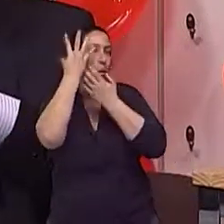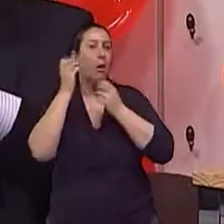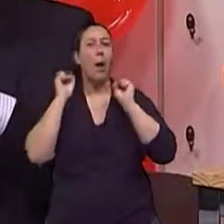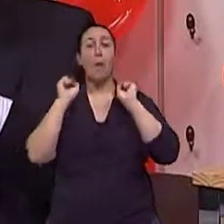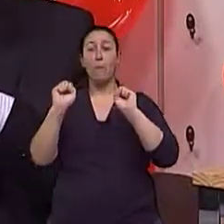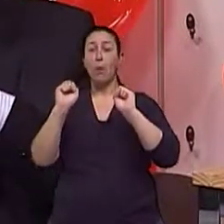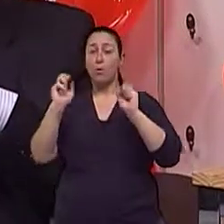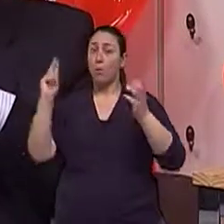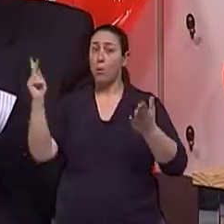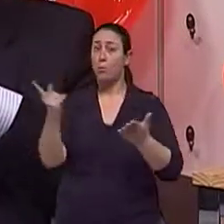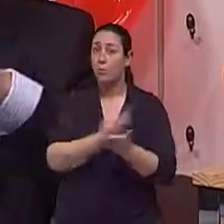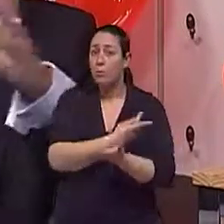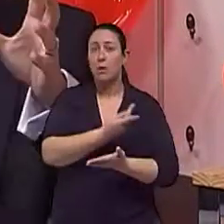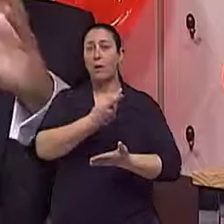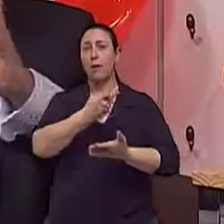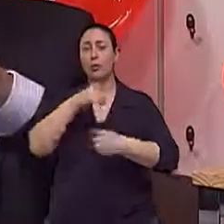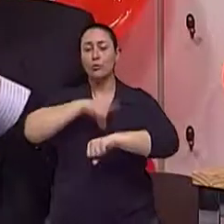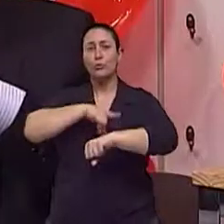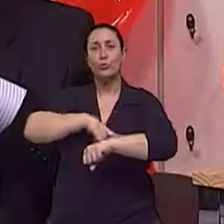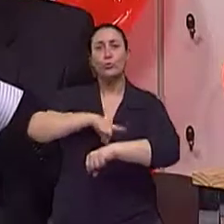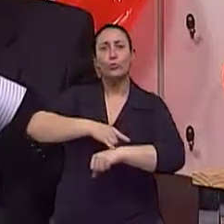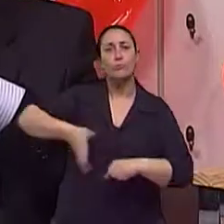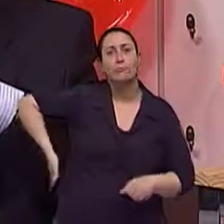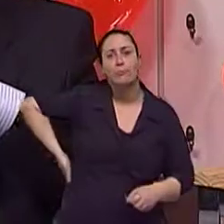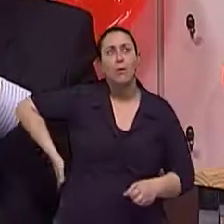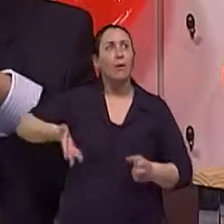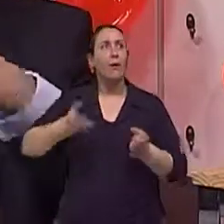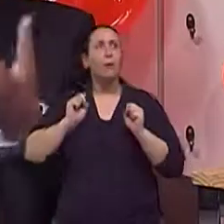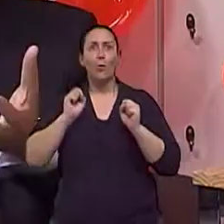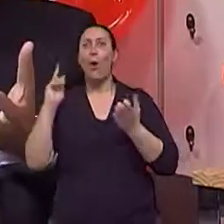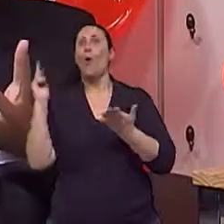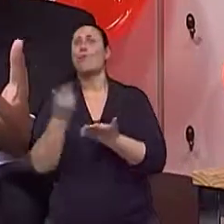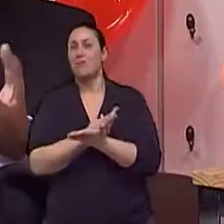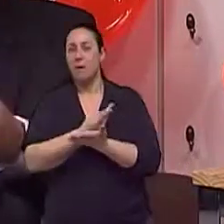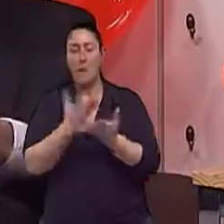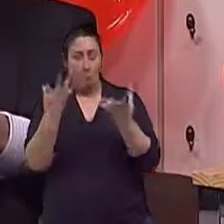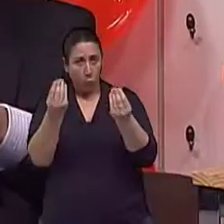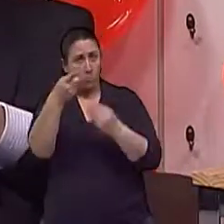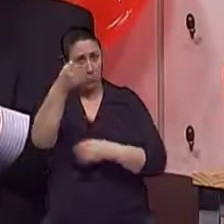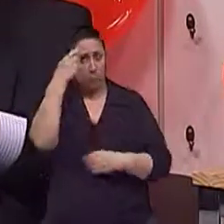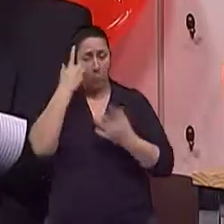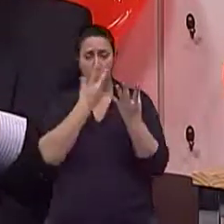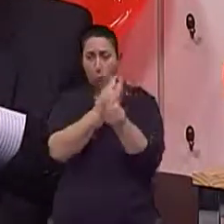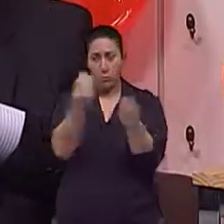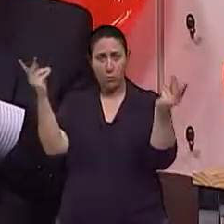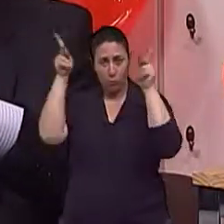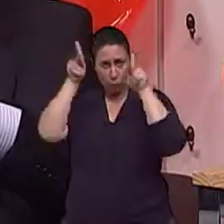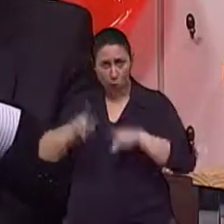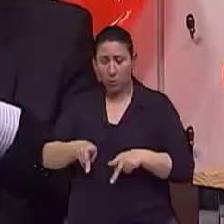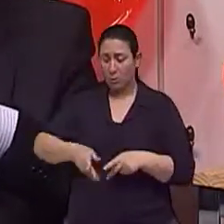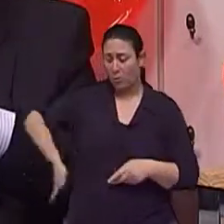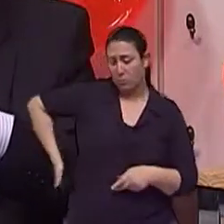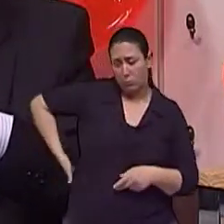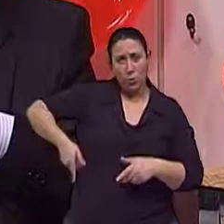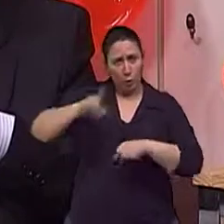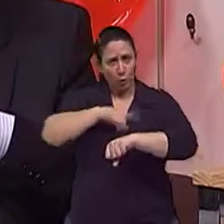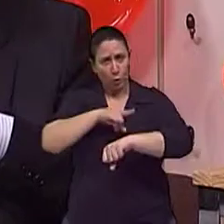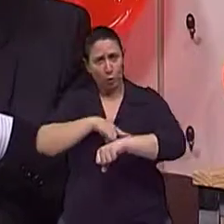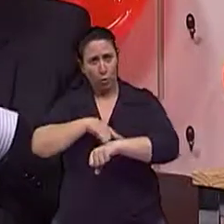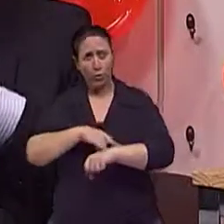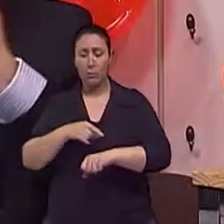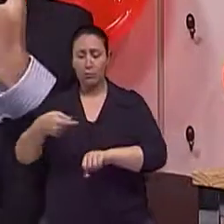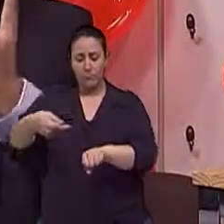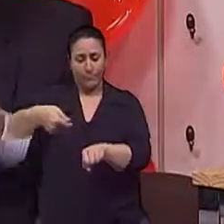nós temos em torno de 40% das pessoas que fazem hemodiálise por exemplo npertensos que ao longo da vida não